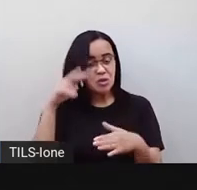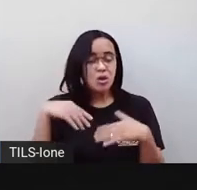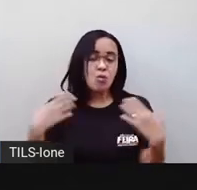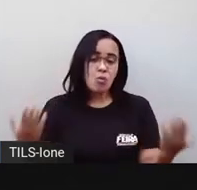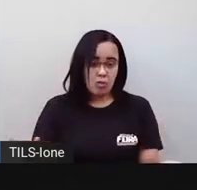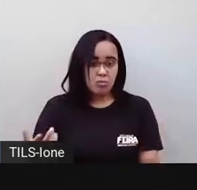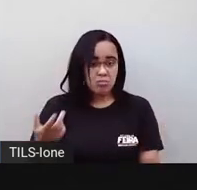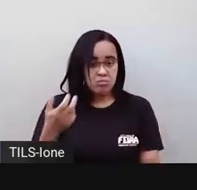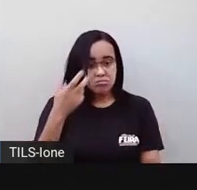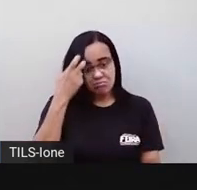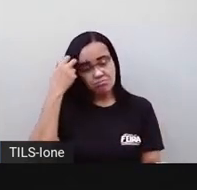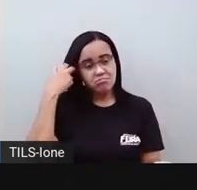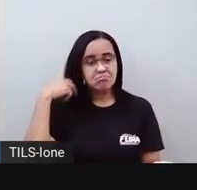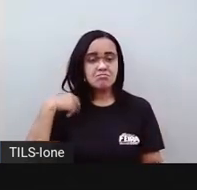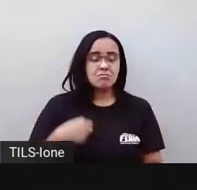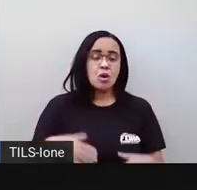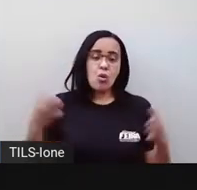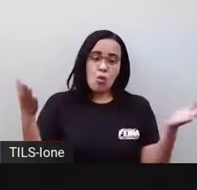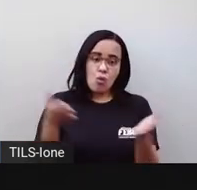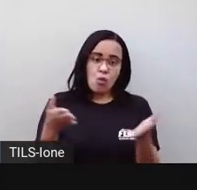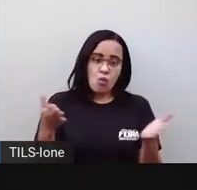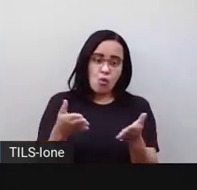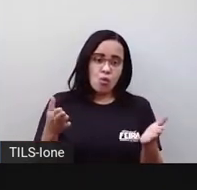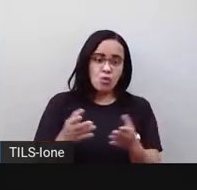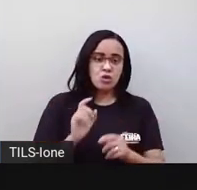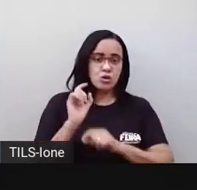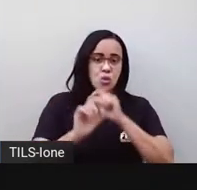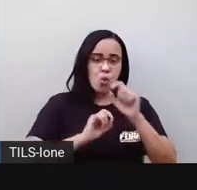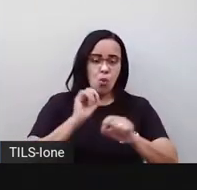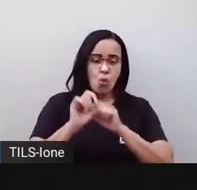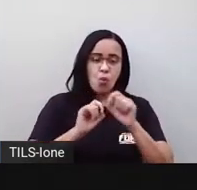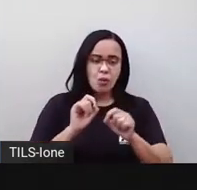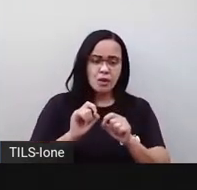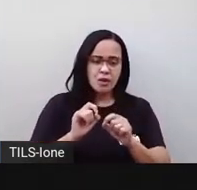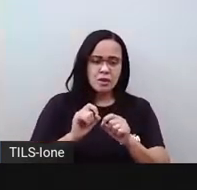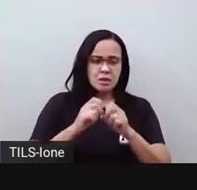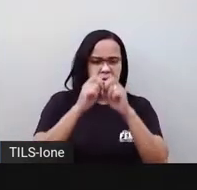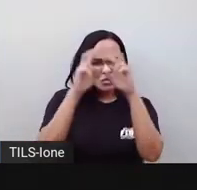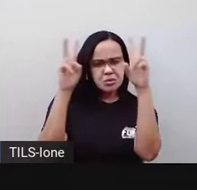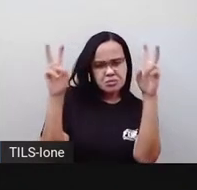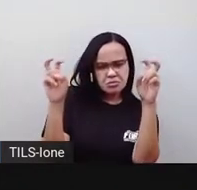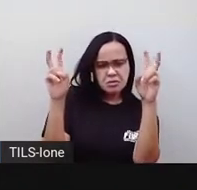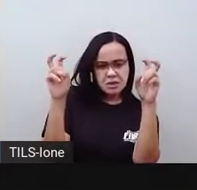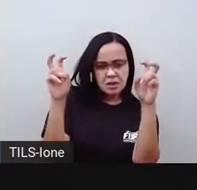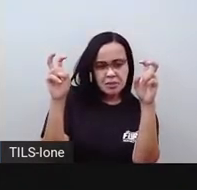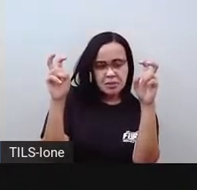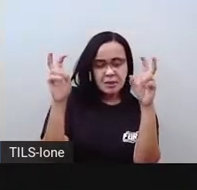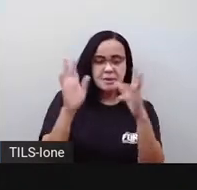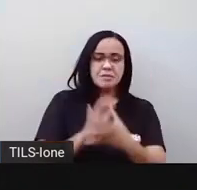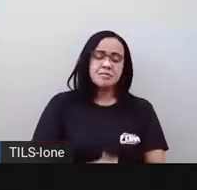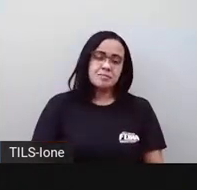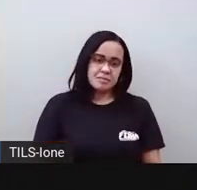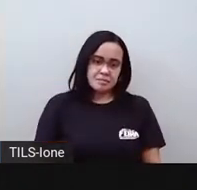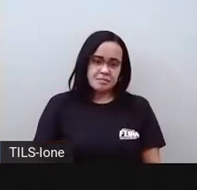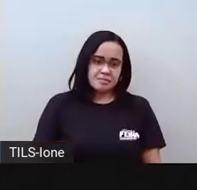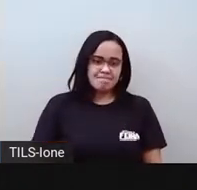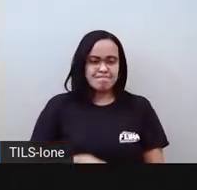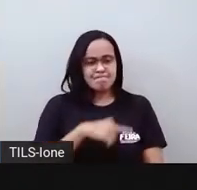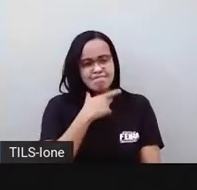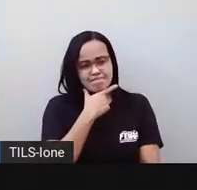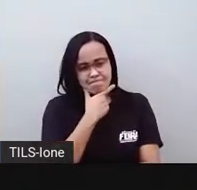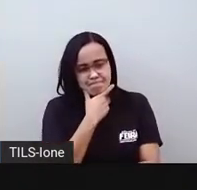estar contando para vocês hoje é Who took the cookie from the cookie